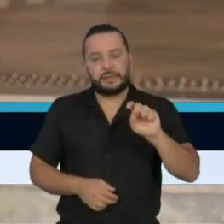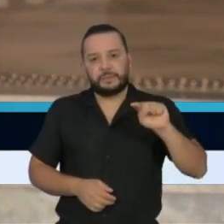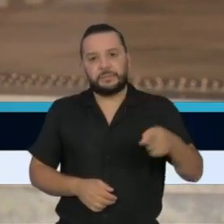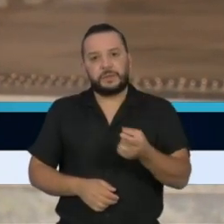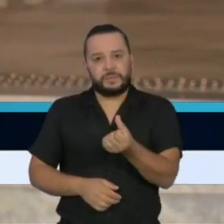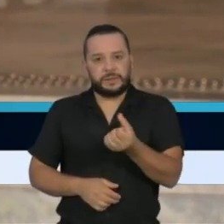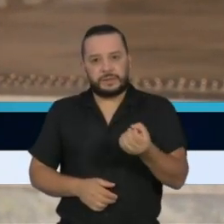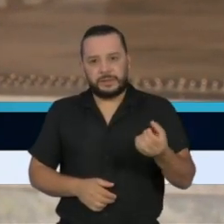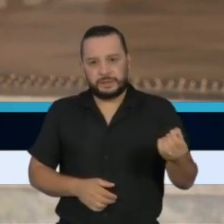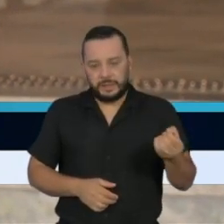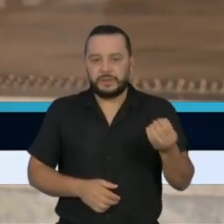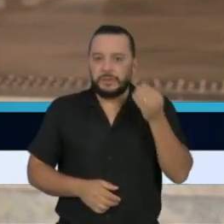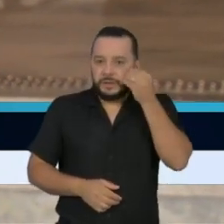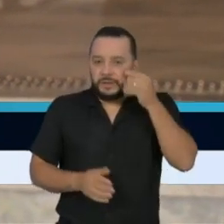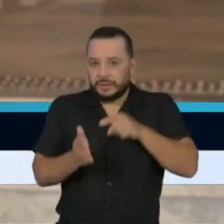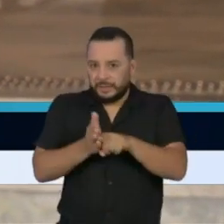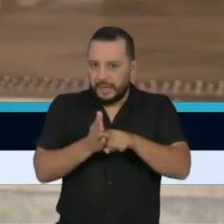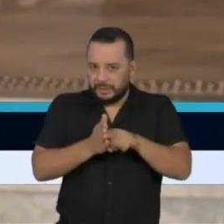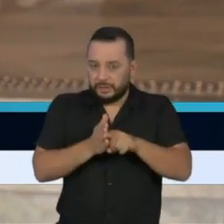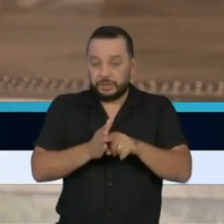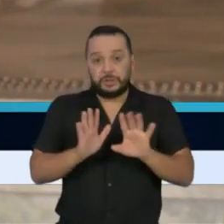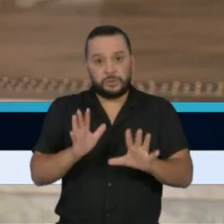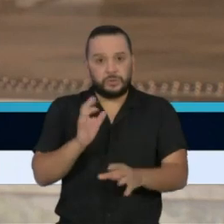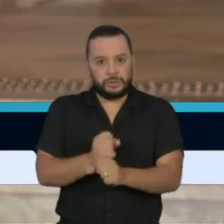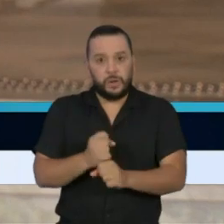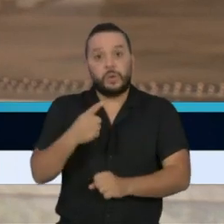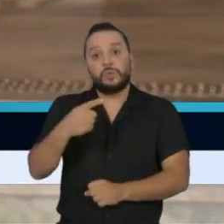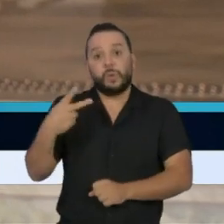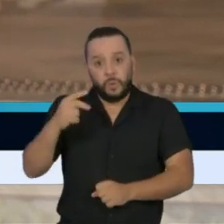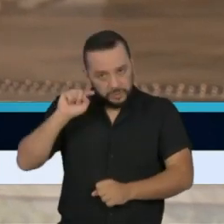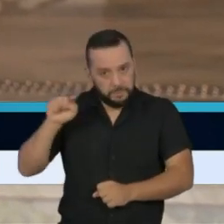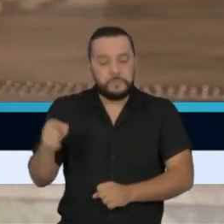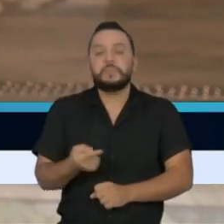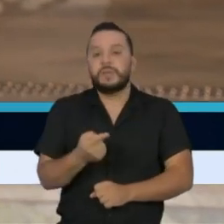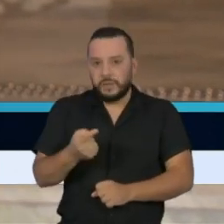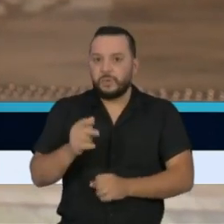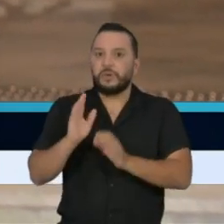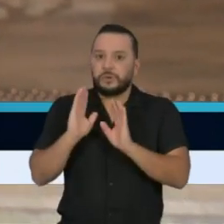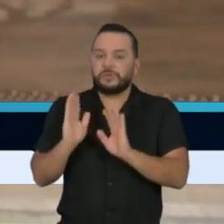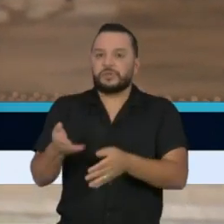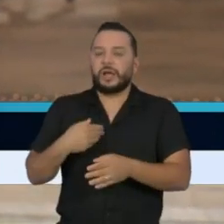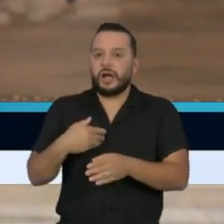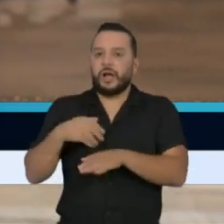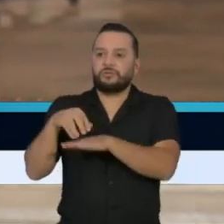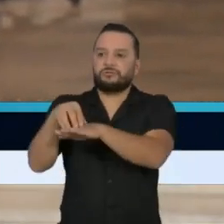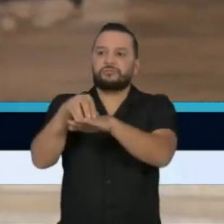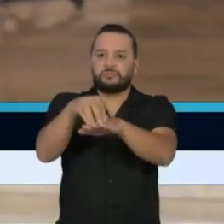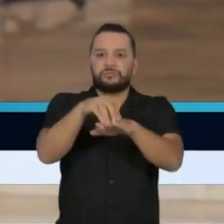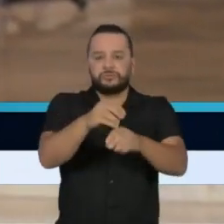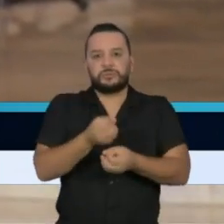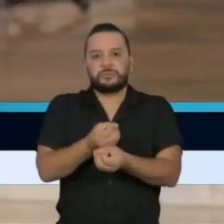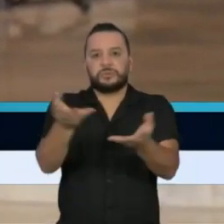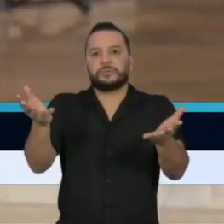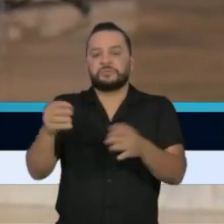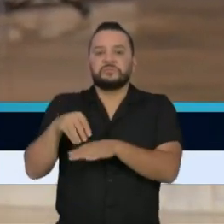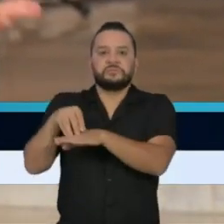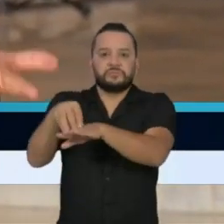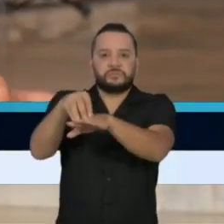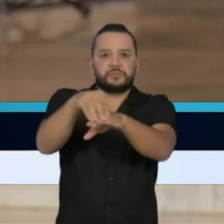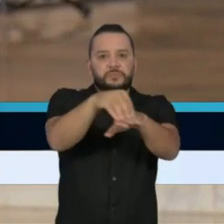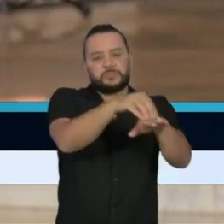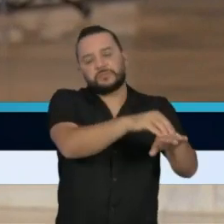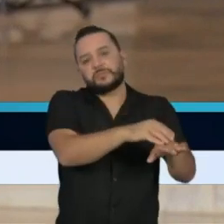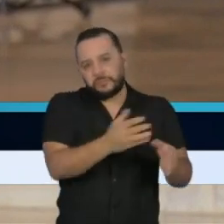dos quais 12.000 testes já foram distribuídos para a rede, ou fisicamente ou em processo